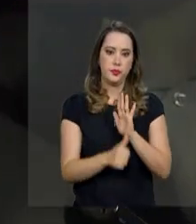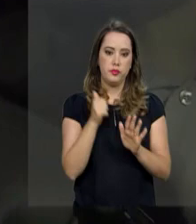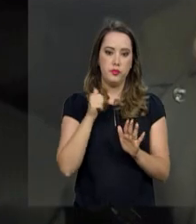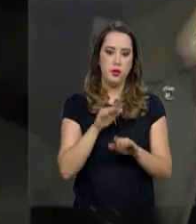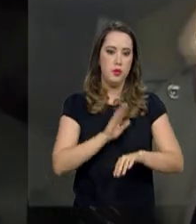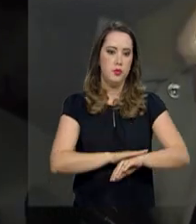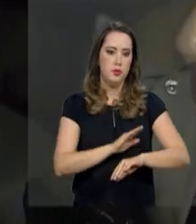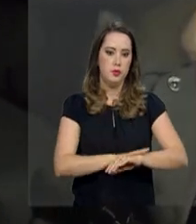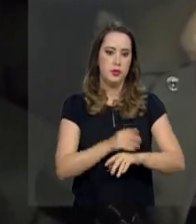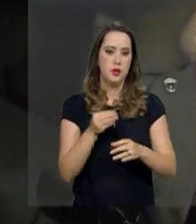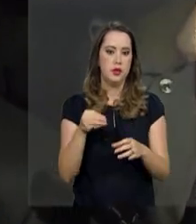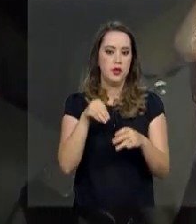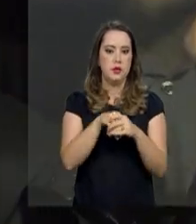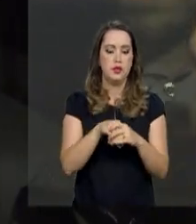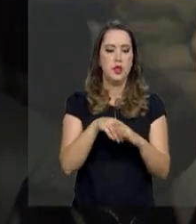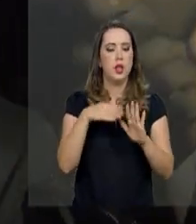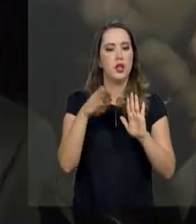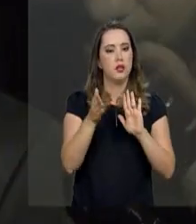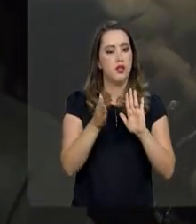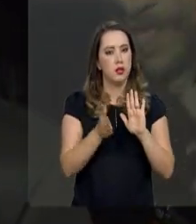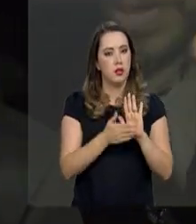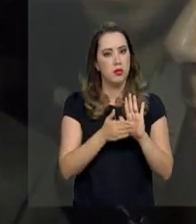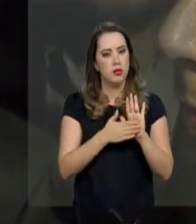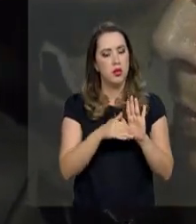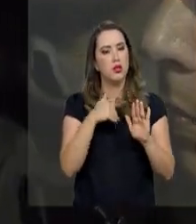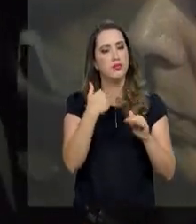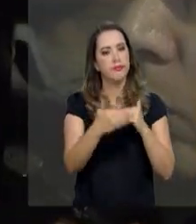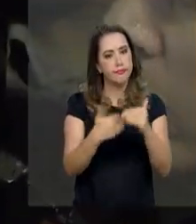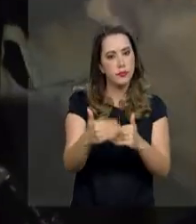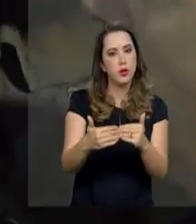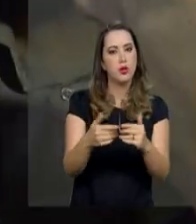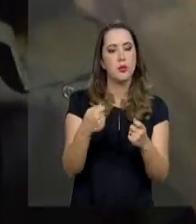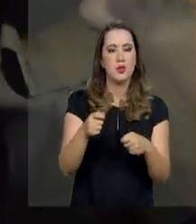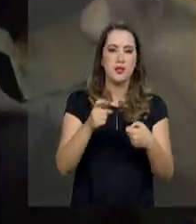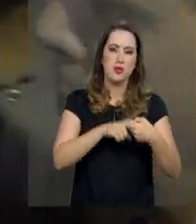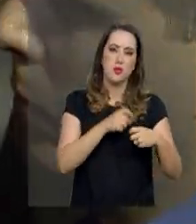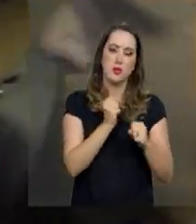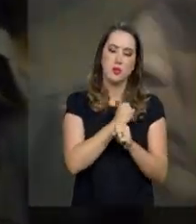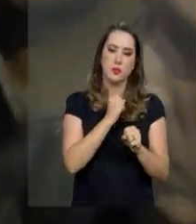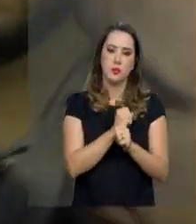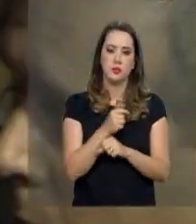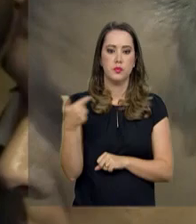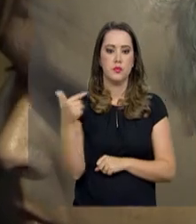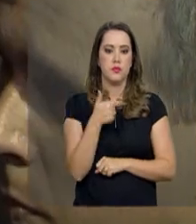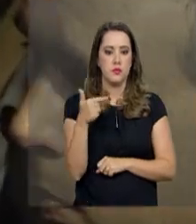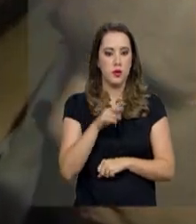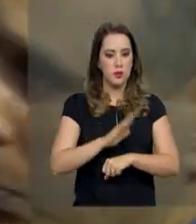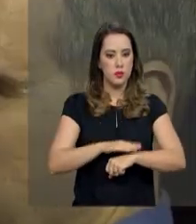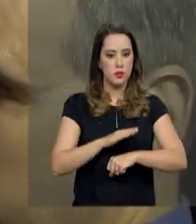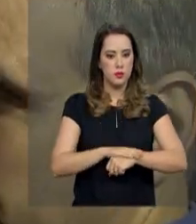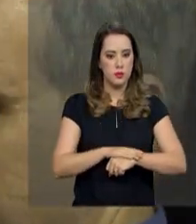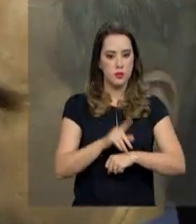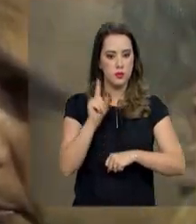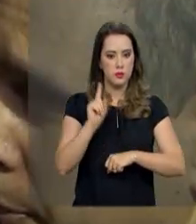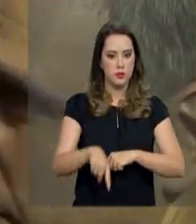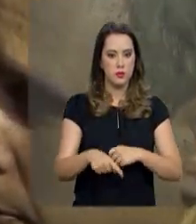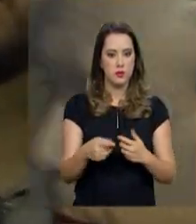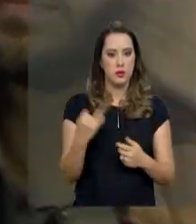primeira etapa dentro do processo de recuperação. A segunda etapa, que